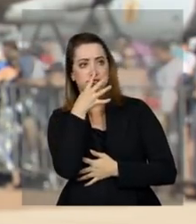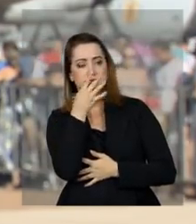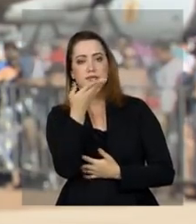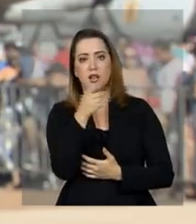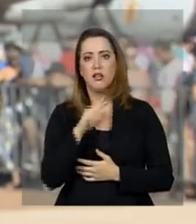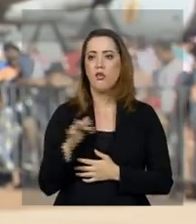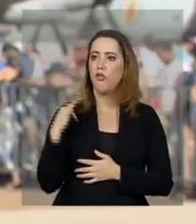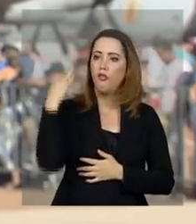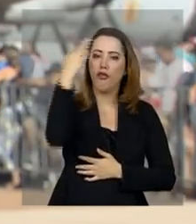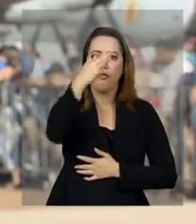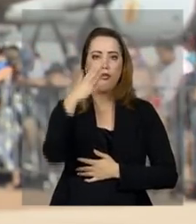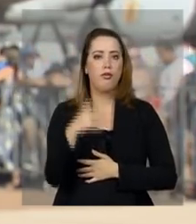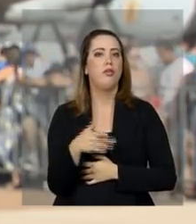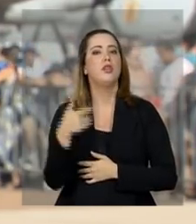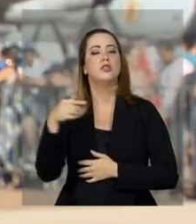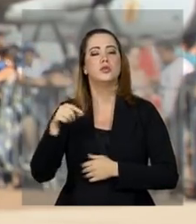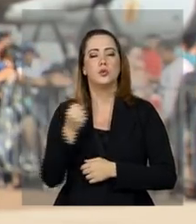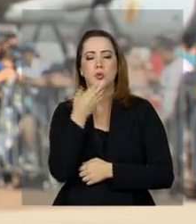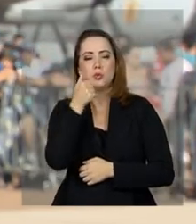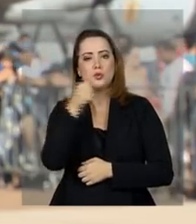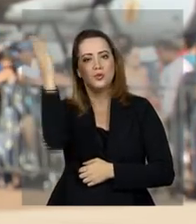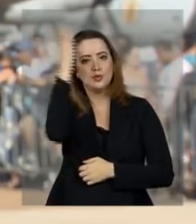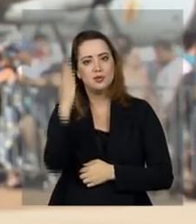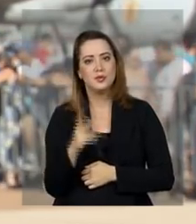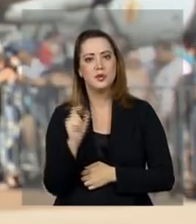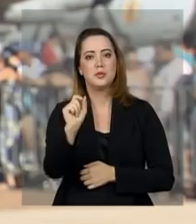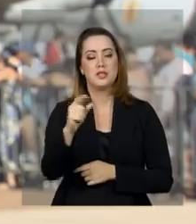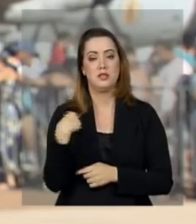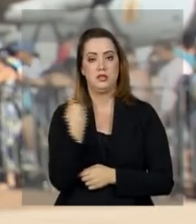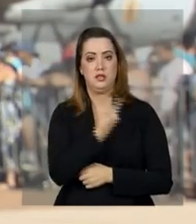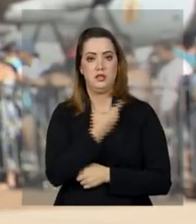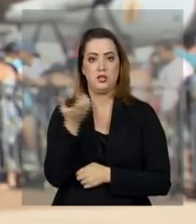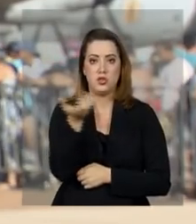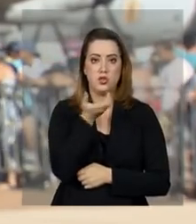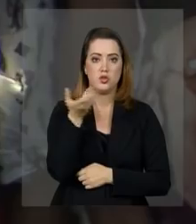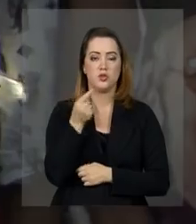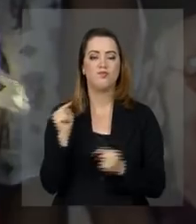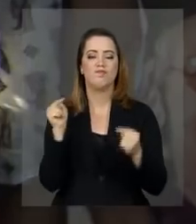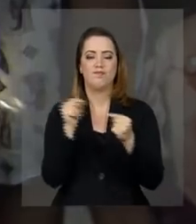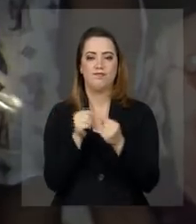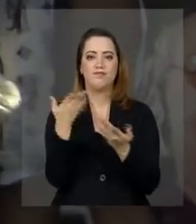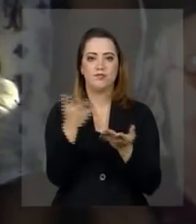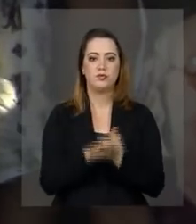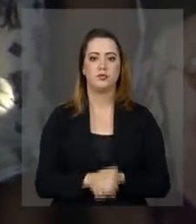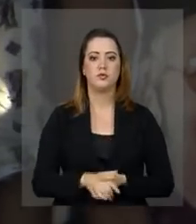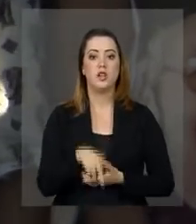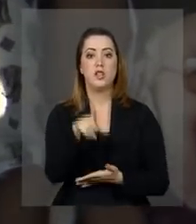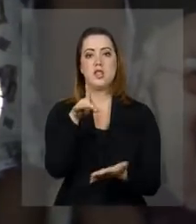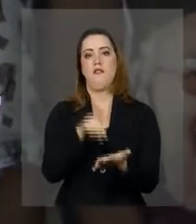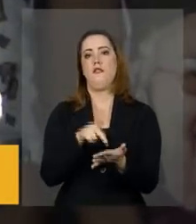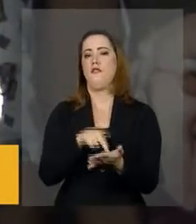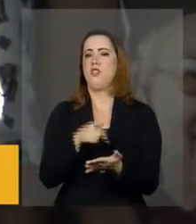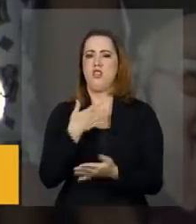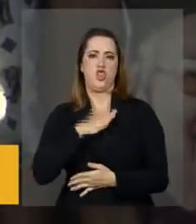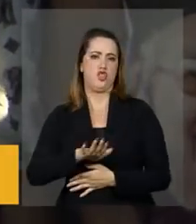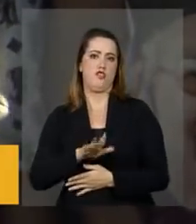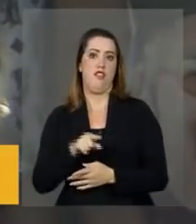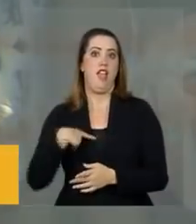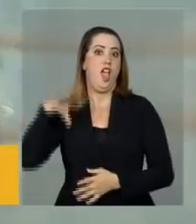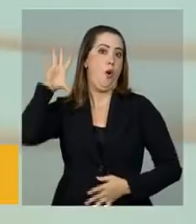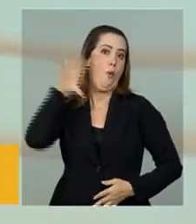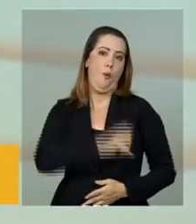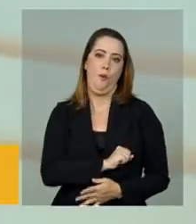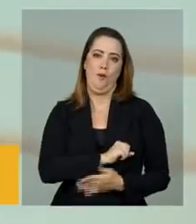futuros aviadores e bons brasileiros. É isso que a gente quer, esse é o nosso objetivo aqui. Na verdade, eu não gostei desse lugar, eu